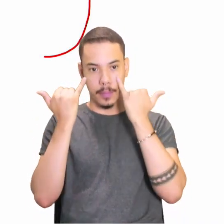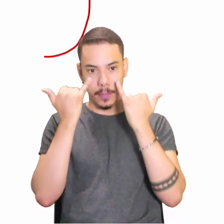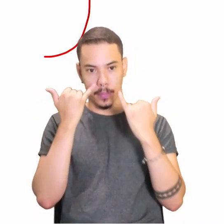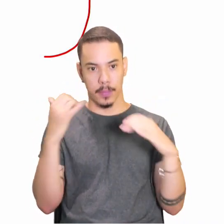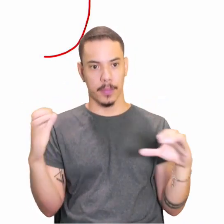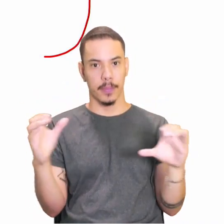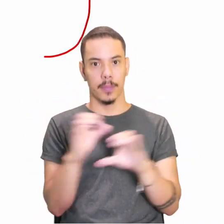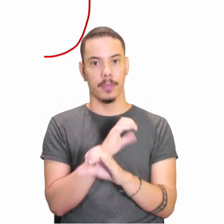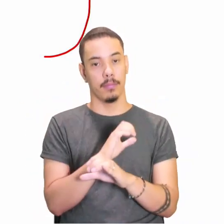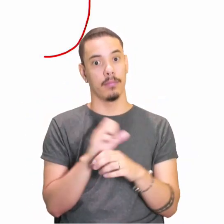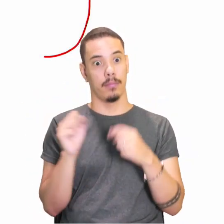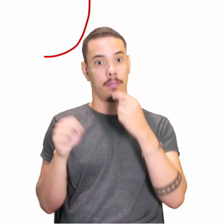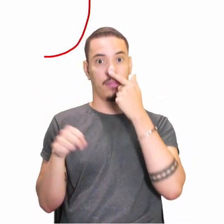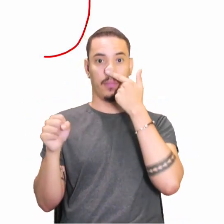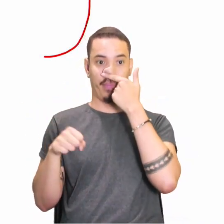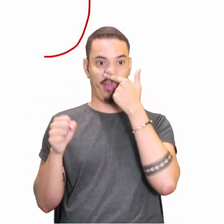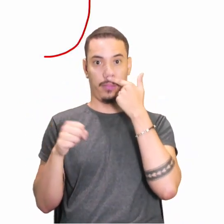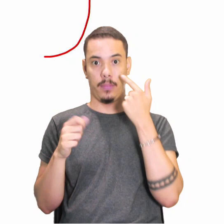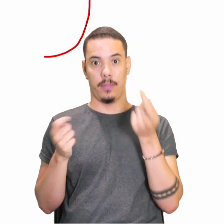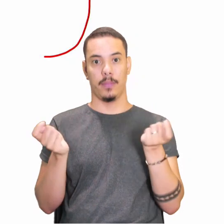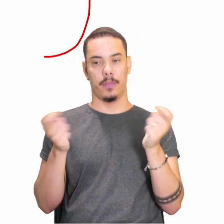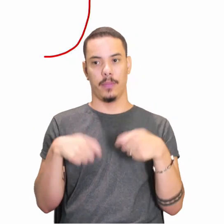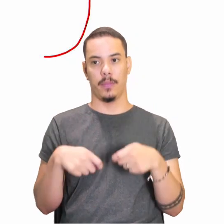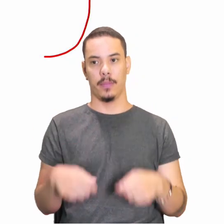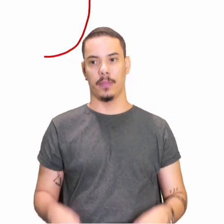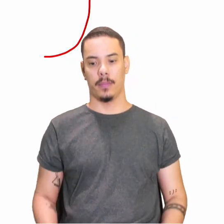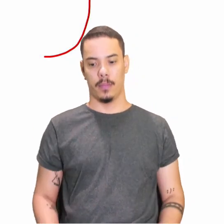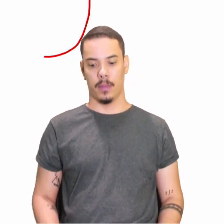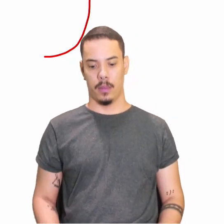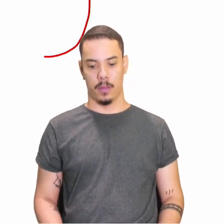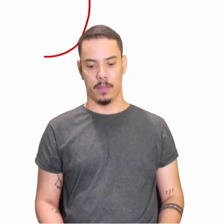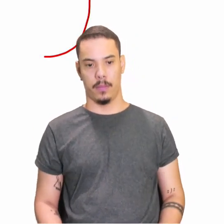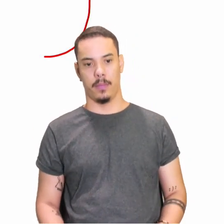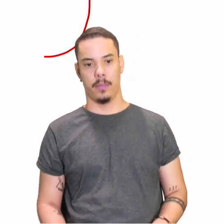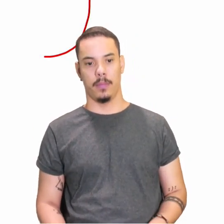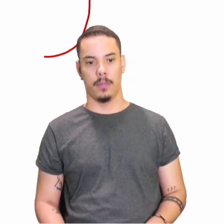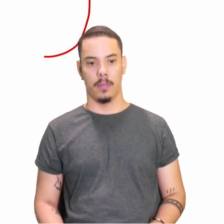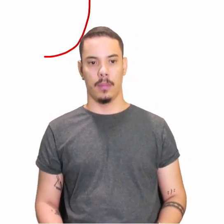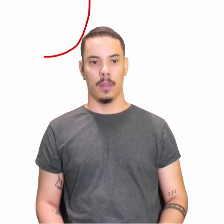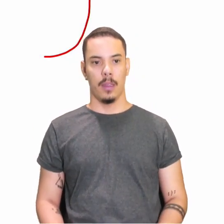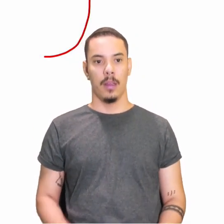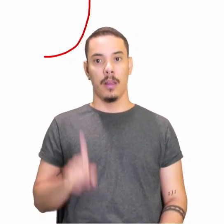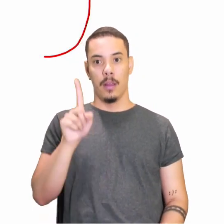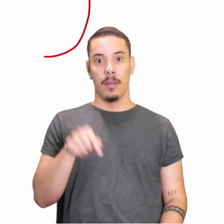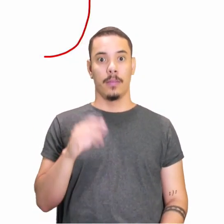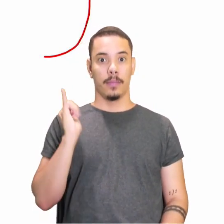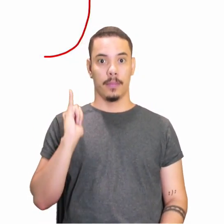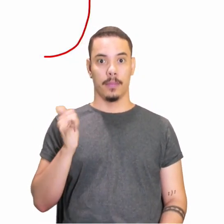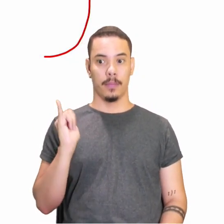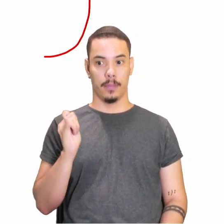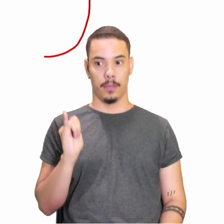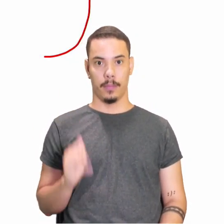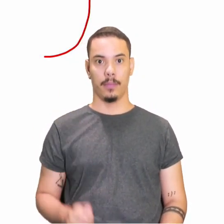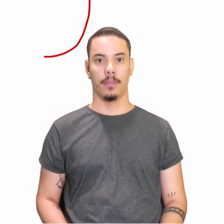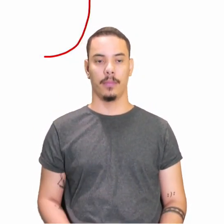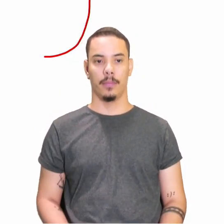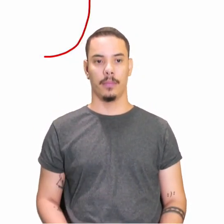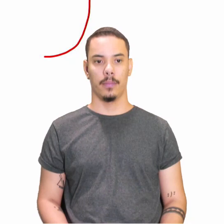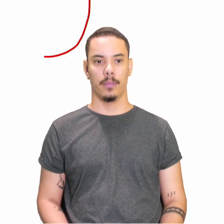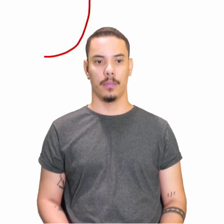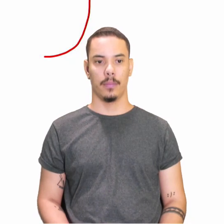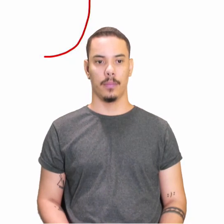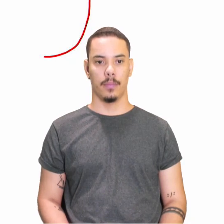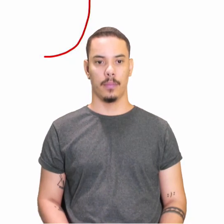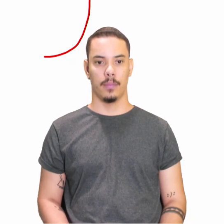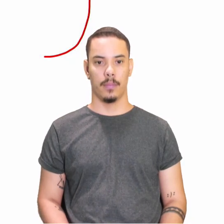informação? Sim, né? Vamos lá então, vamos à leitura do trecho. É a narrativa do O Cortiço.